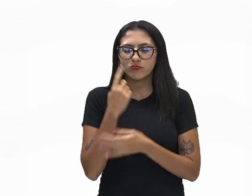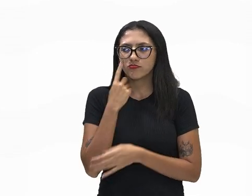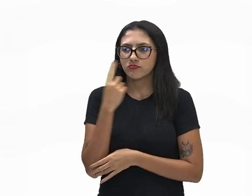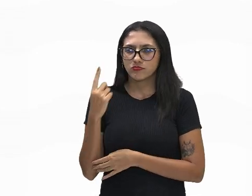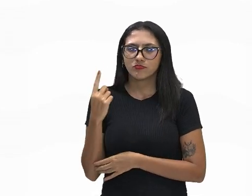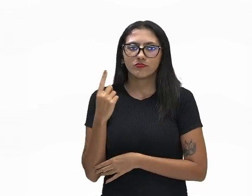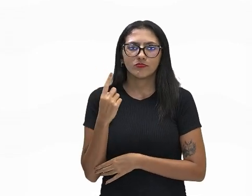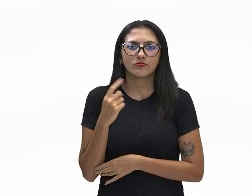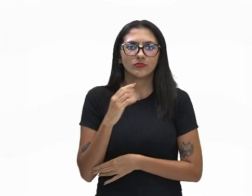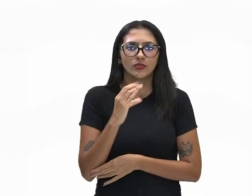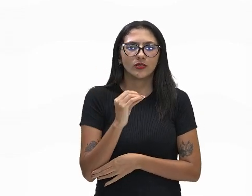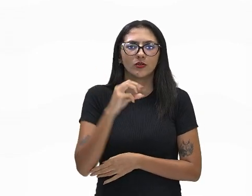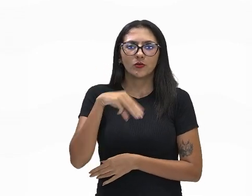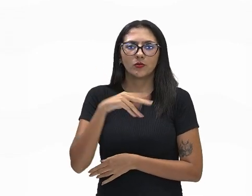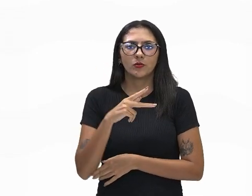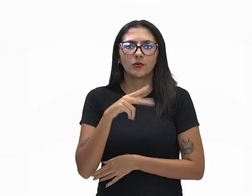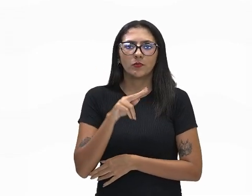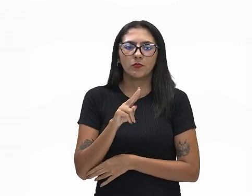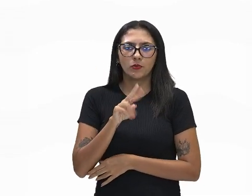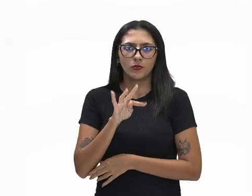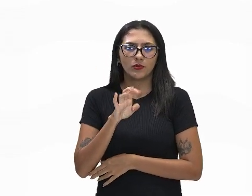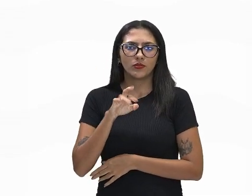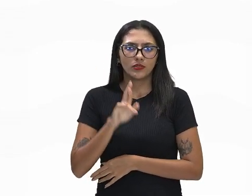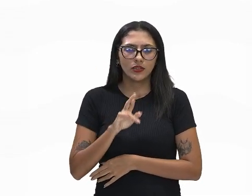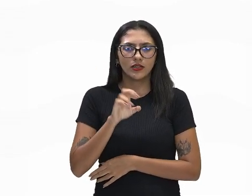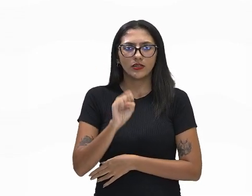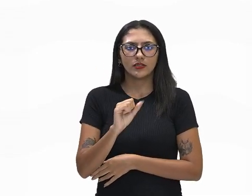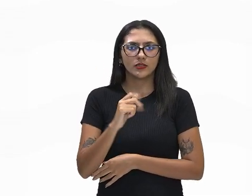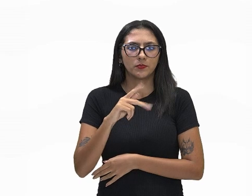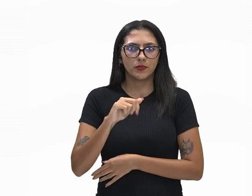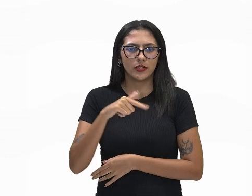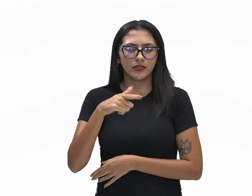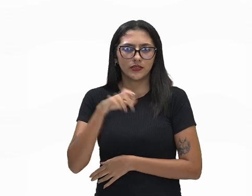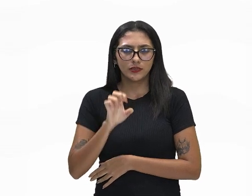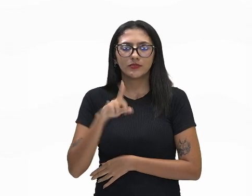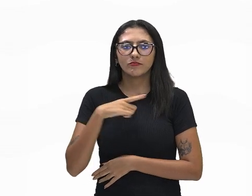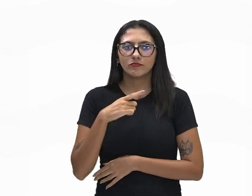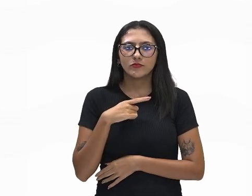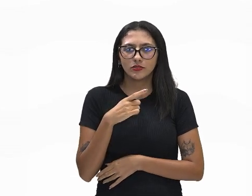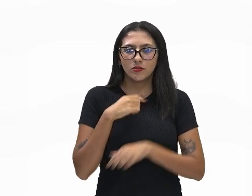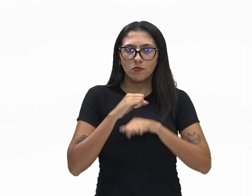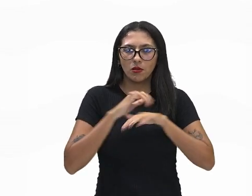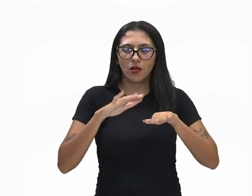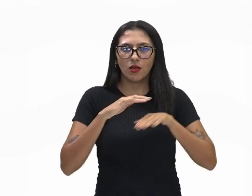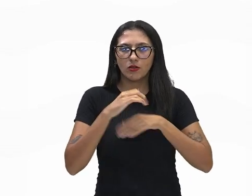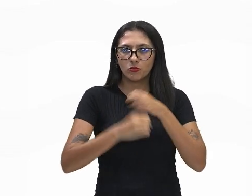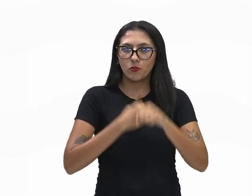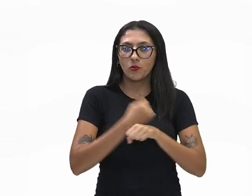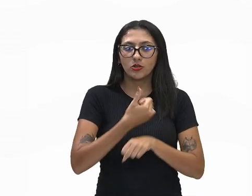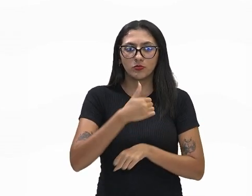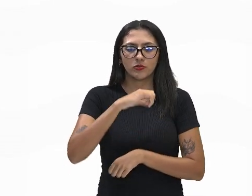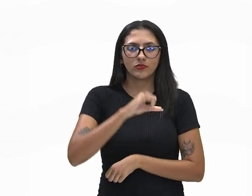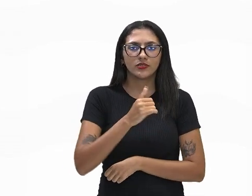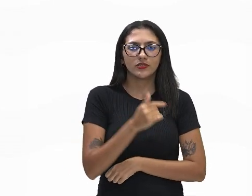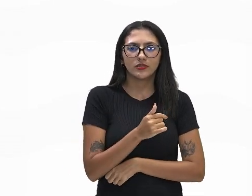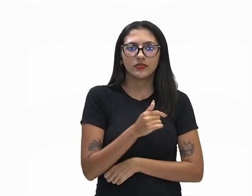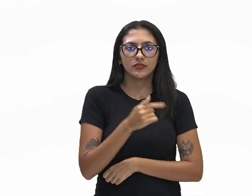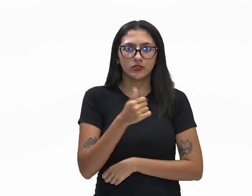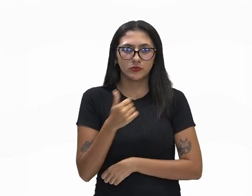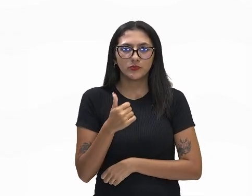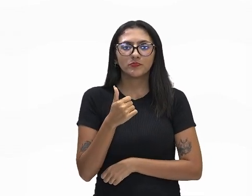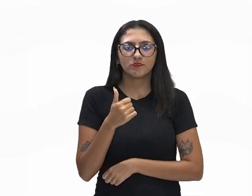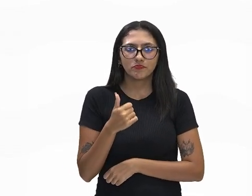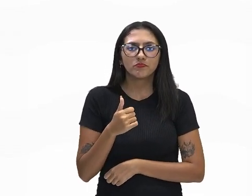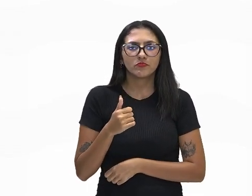Space, foi lançado em 1971. Logo, outros jogos surgiram, né, como o Pong,